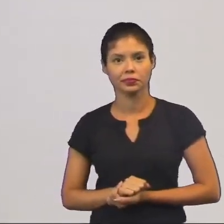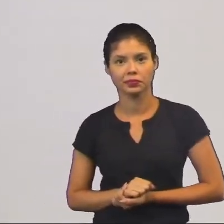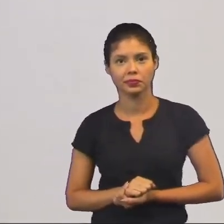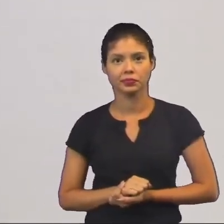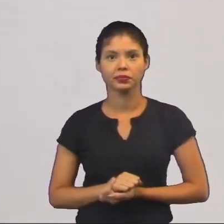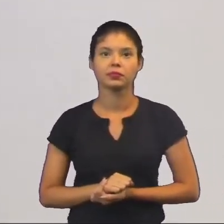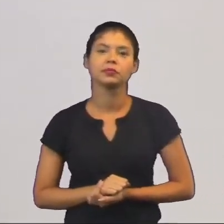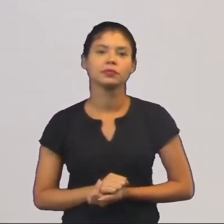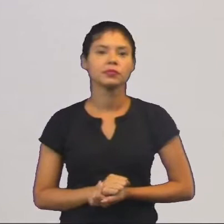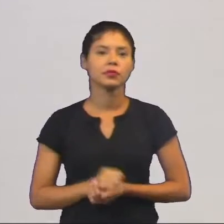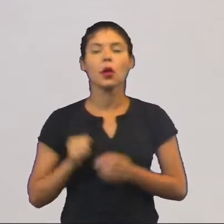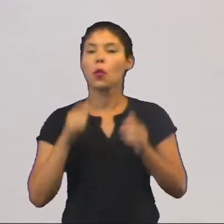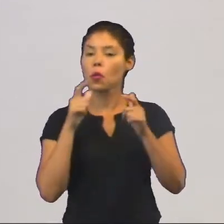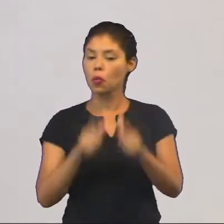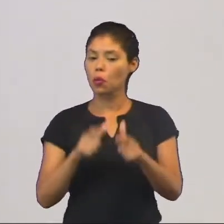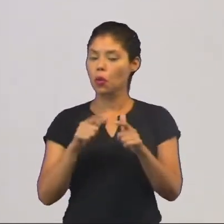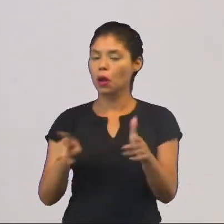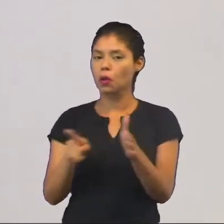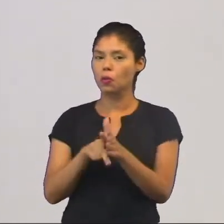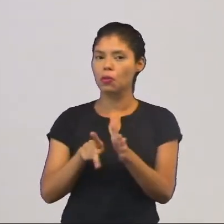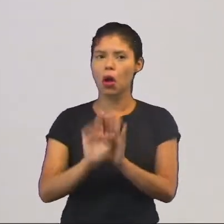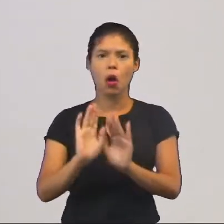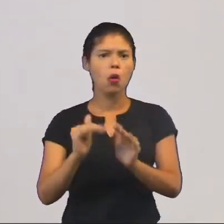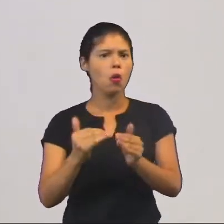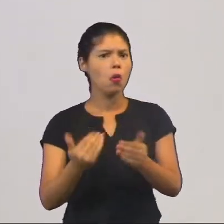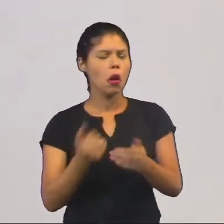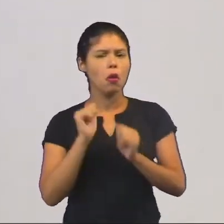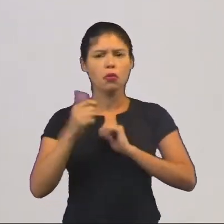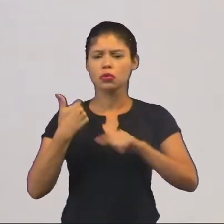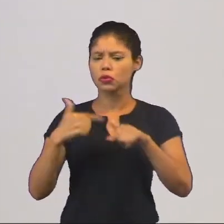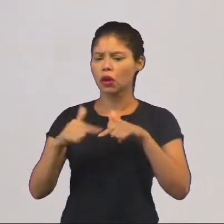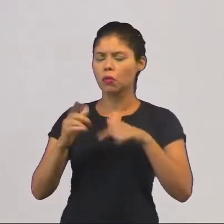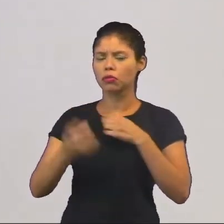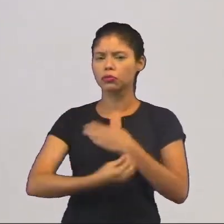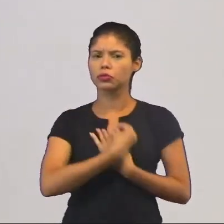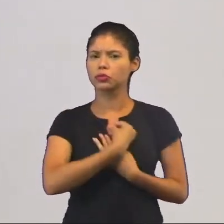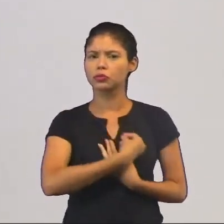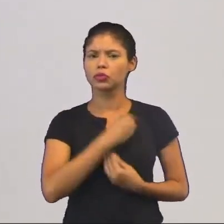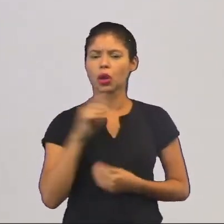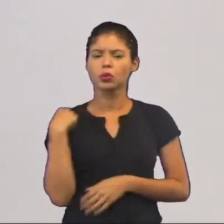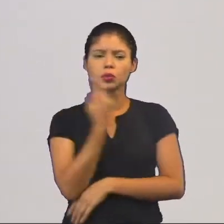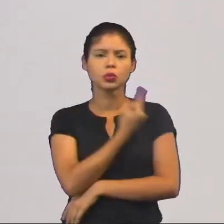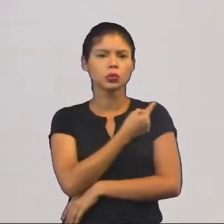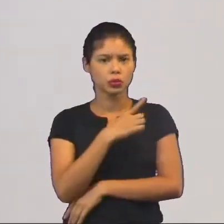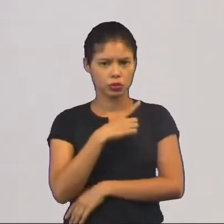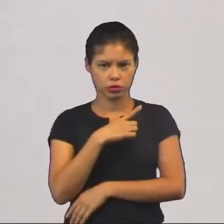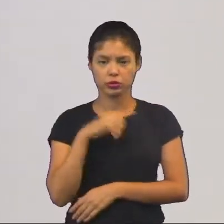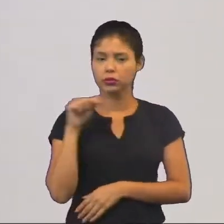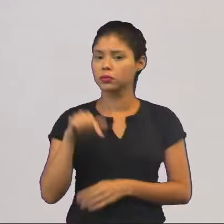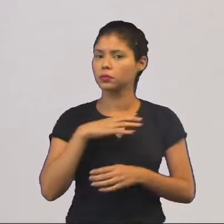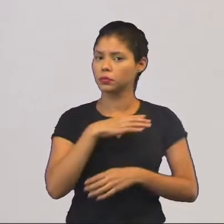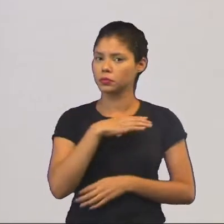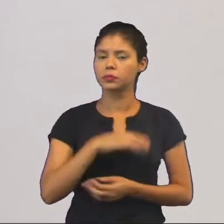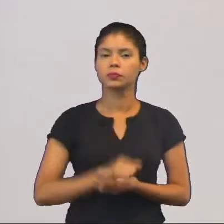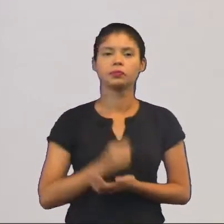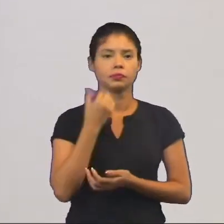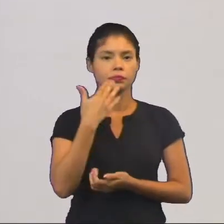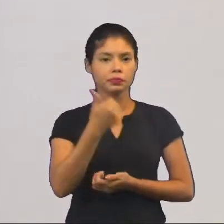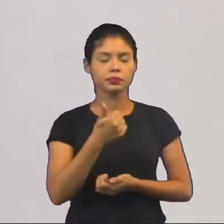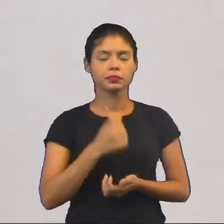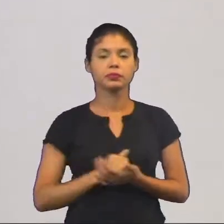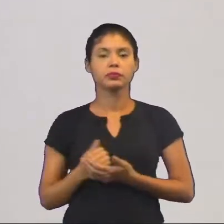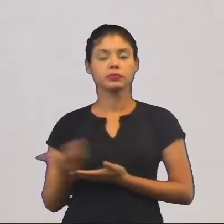sobre o espaço urbano e quais as atividades, quais os modos de vida que nós temos na cidade.